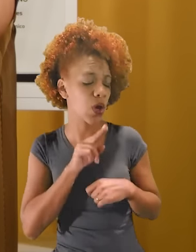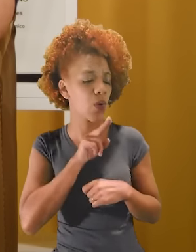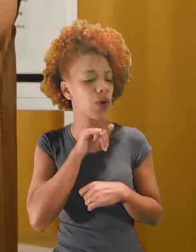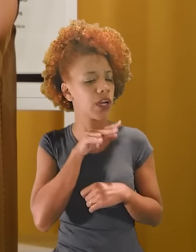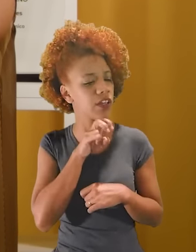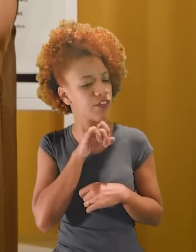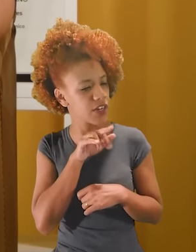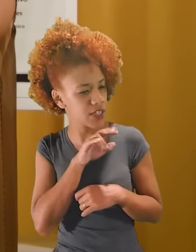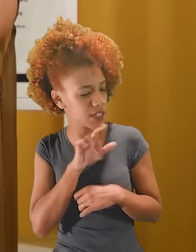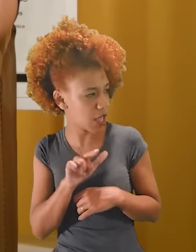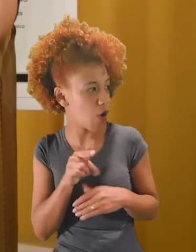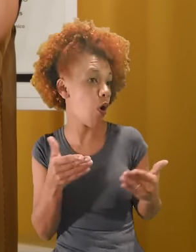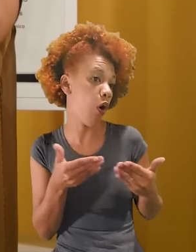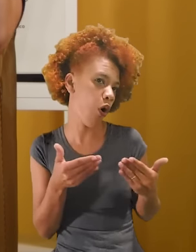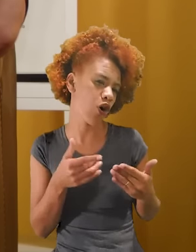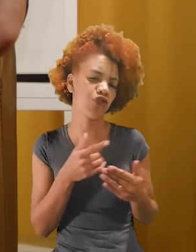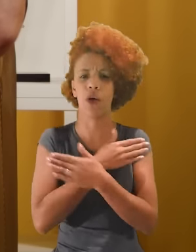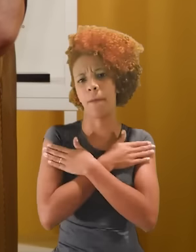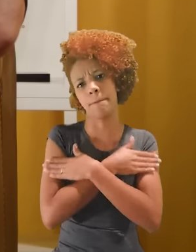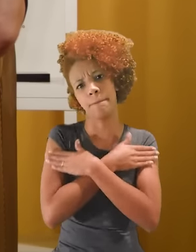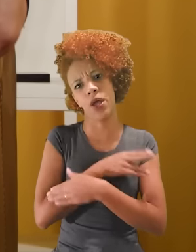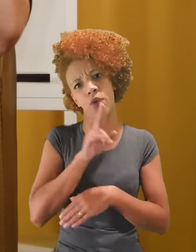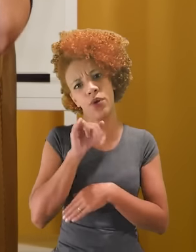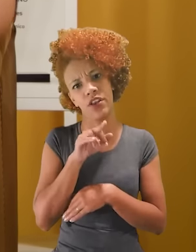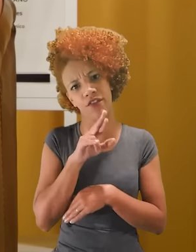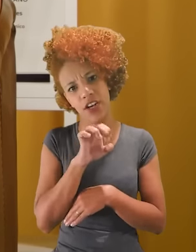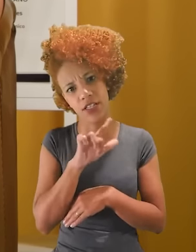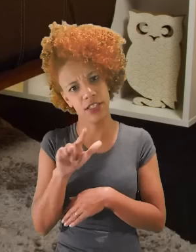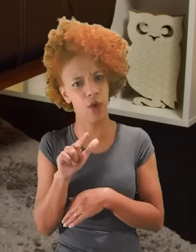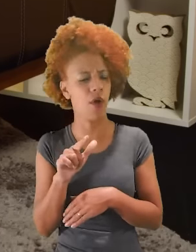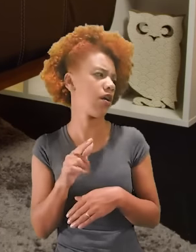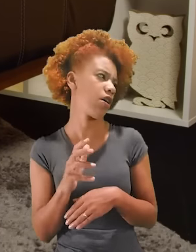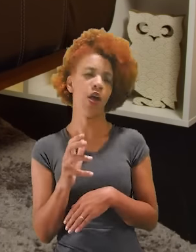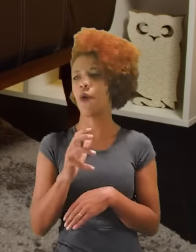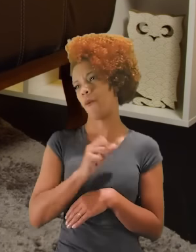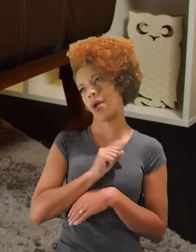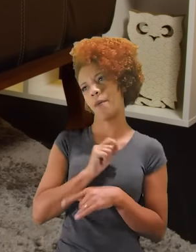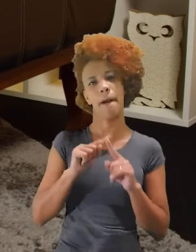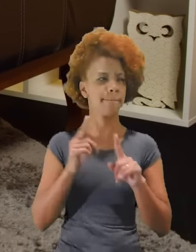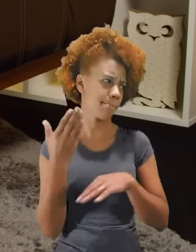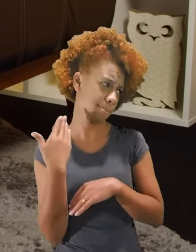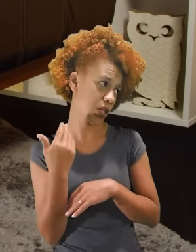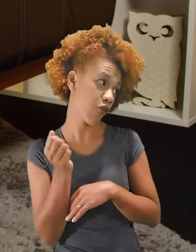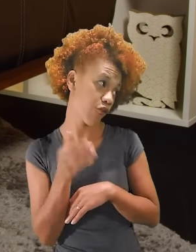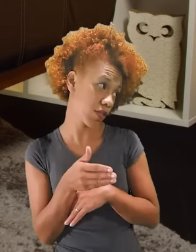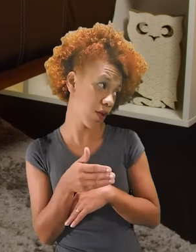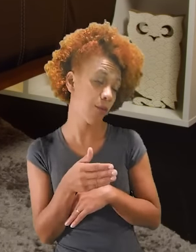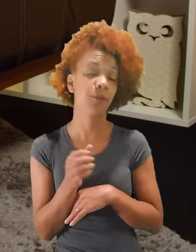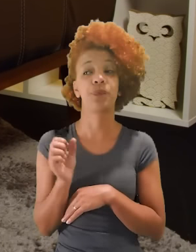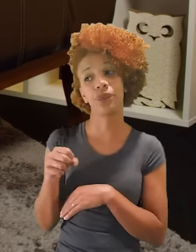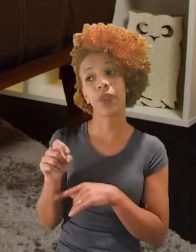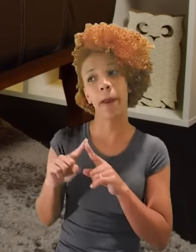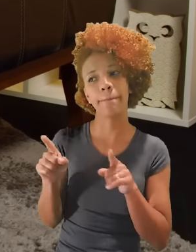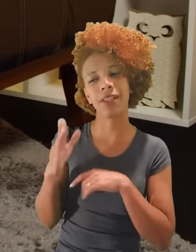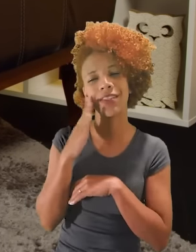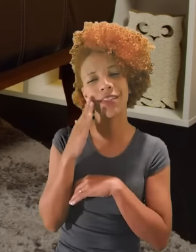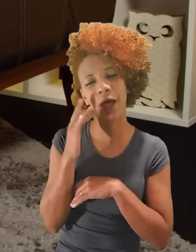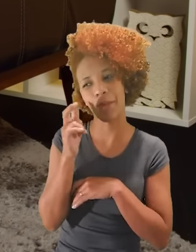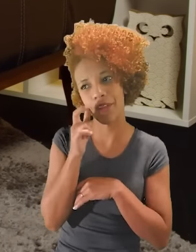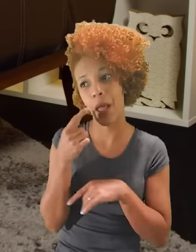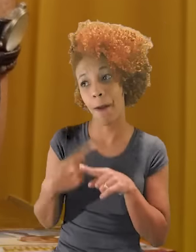a Universal. Hoje tá incrível. Um abraço pra galera do Universal. Eu adoro. Mas naquela galera. No passado, sim. Fudeu ele. Fudeu ele. Mas você